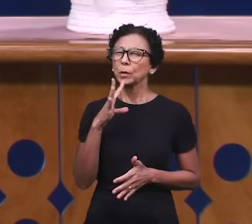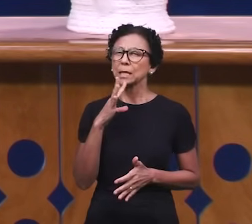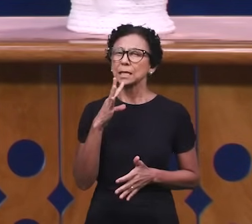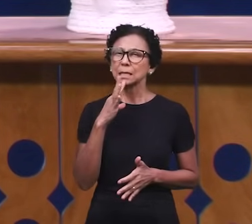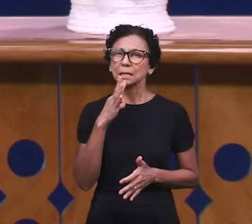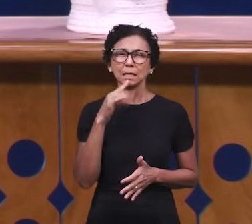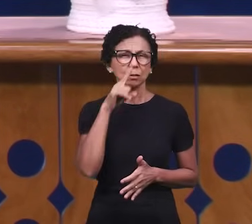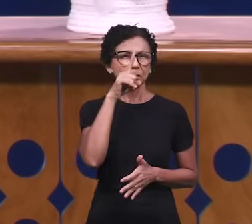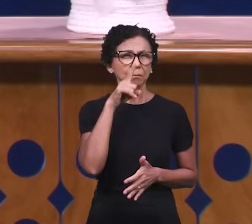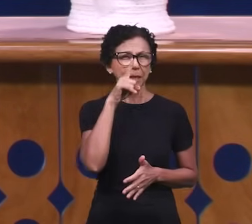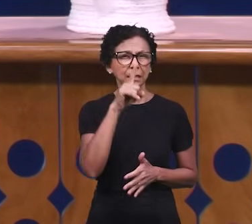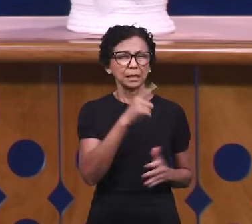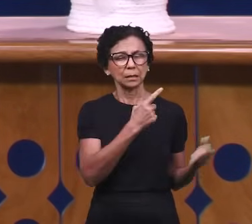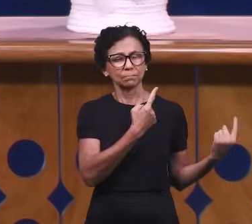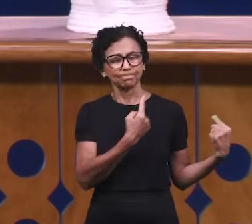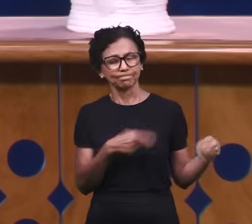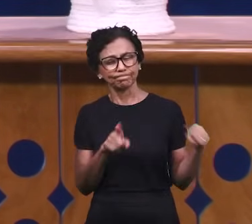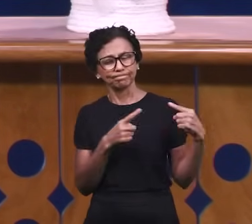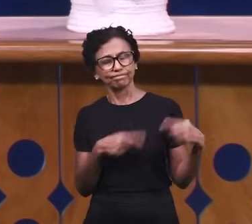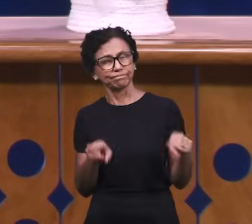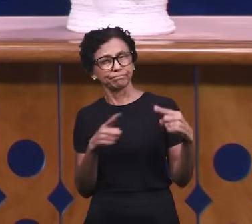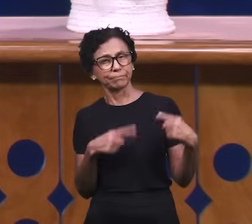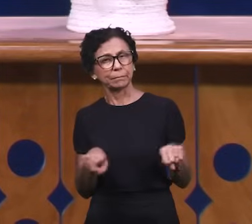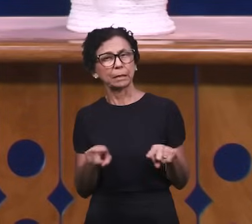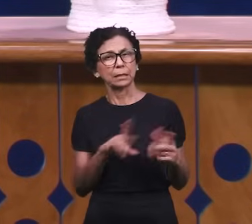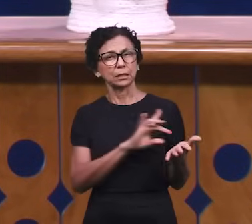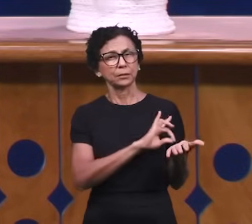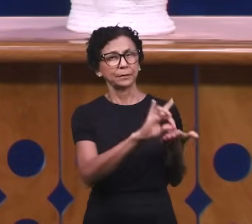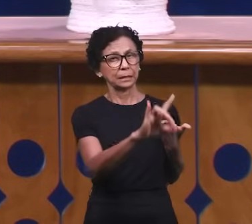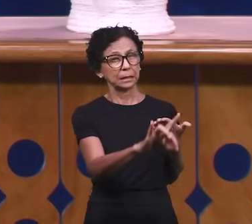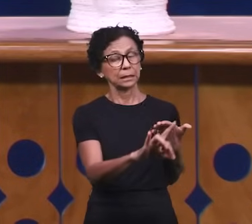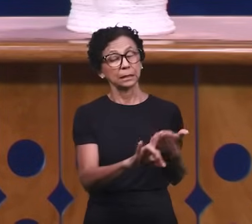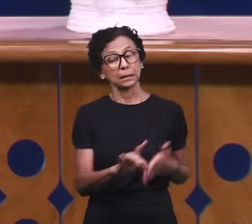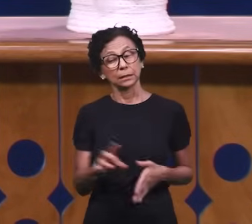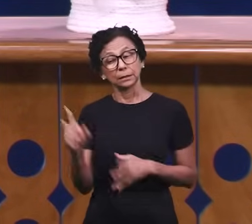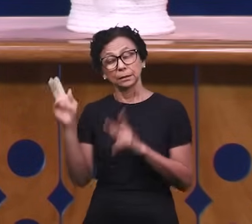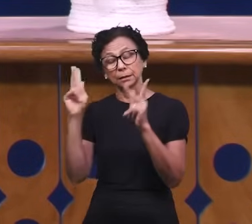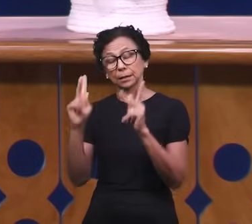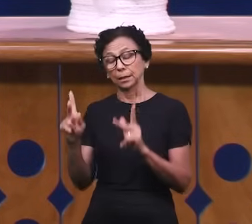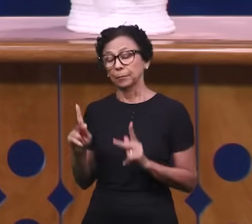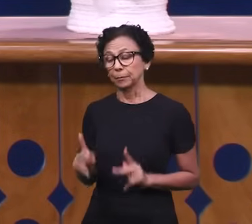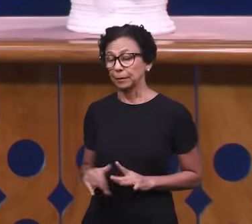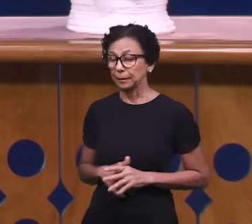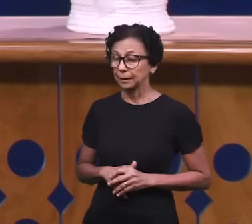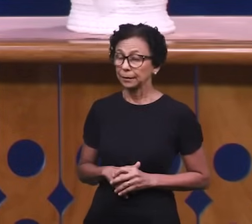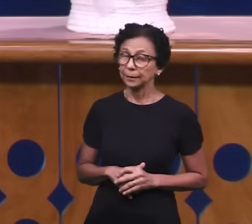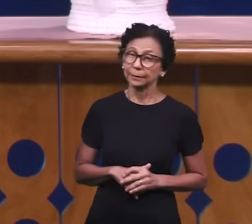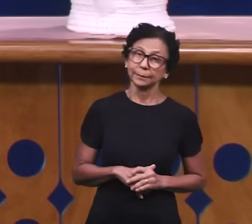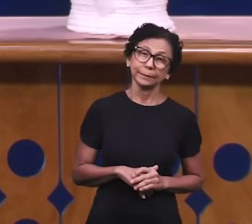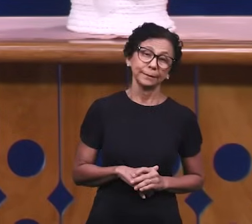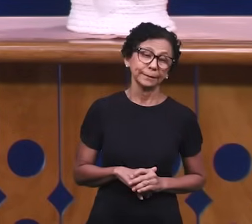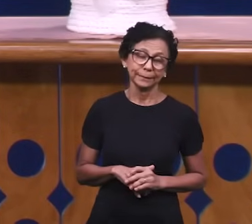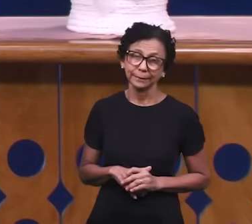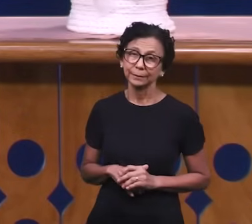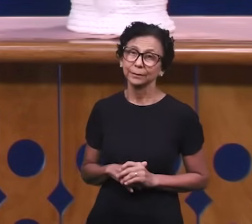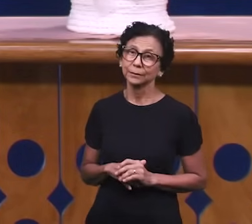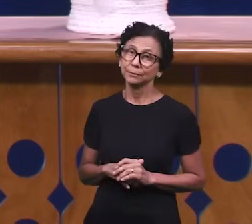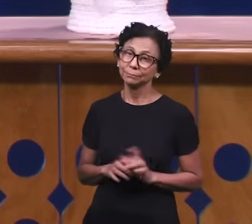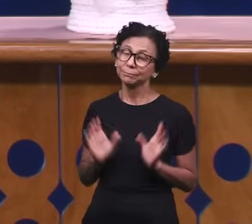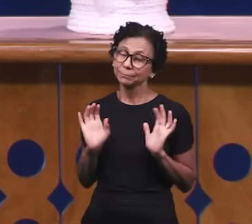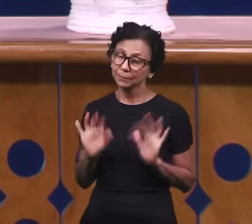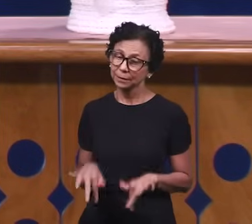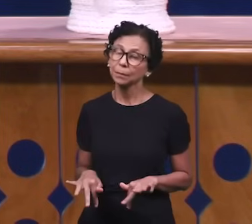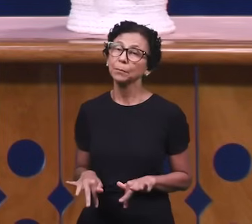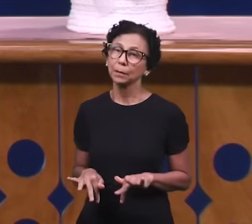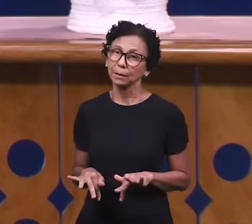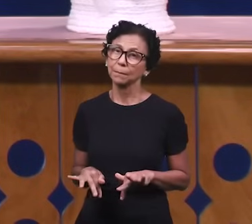perigos que haviam ao redor, ele sabia das ameaças, ele sabia que o sossego deles não era ainda aquele